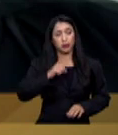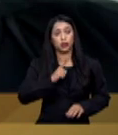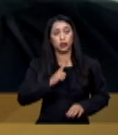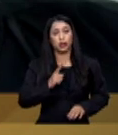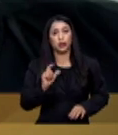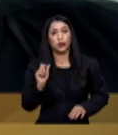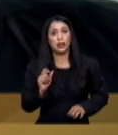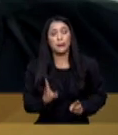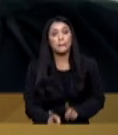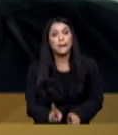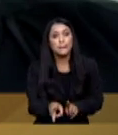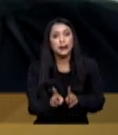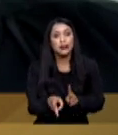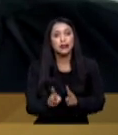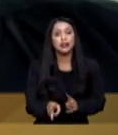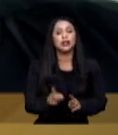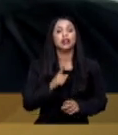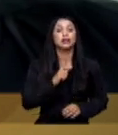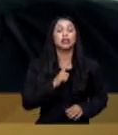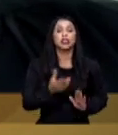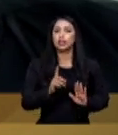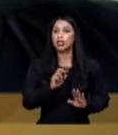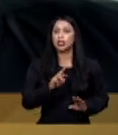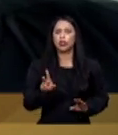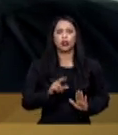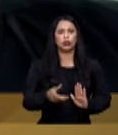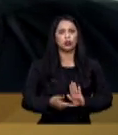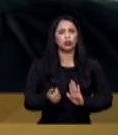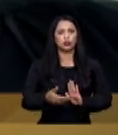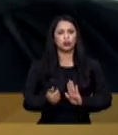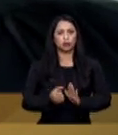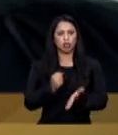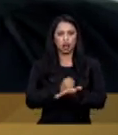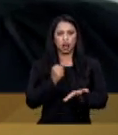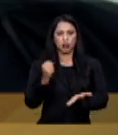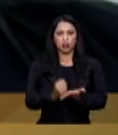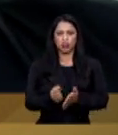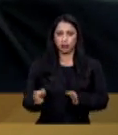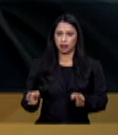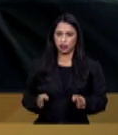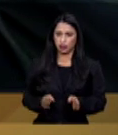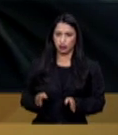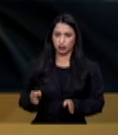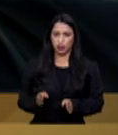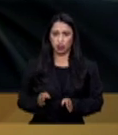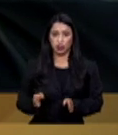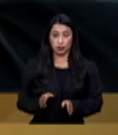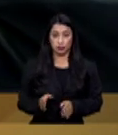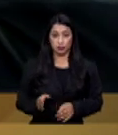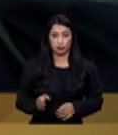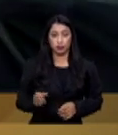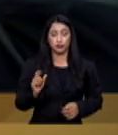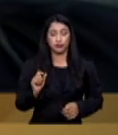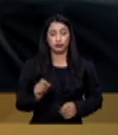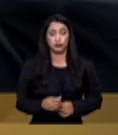que a natureza permanente de determinadas atividades não afasta de plano cabimento da contratação temporária. Nessa doutrina,